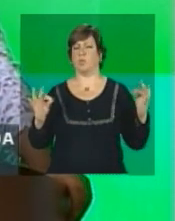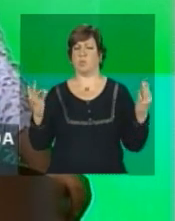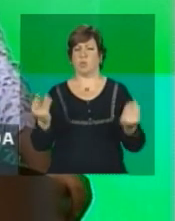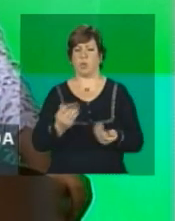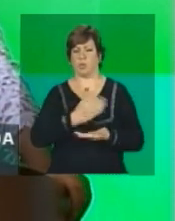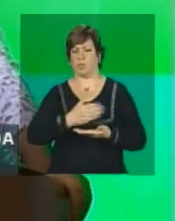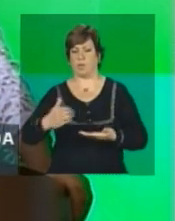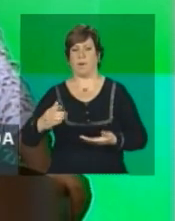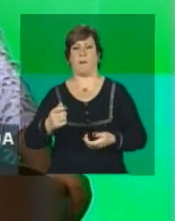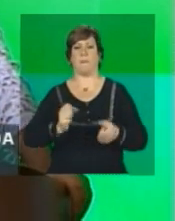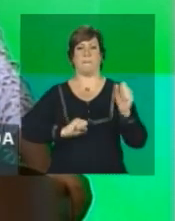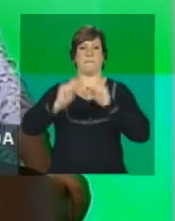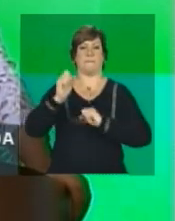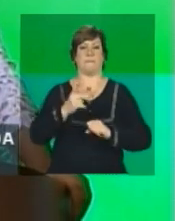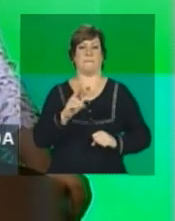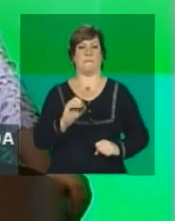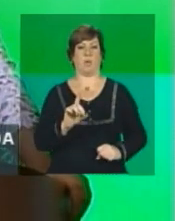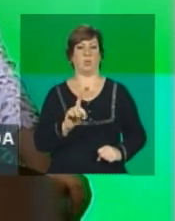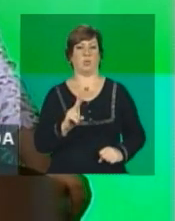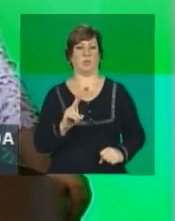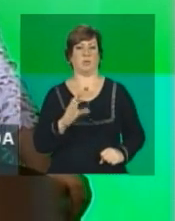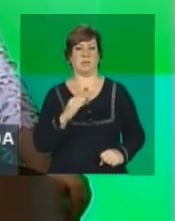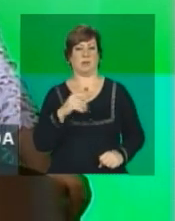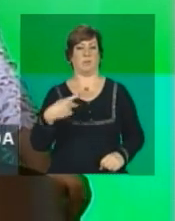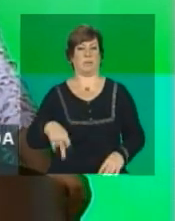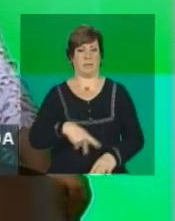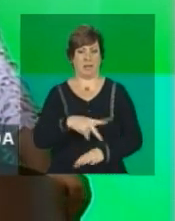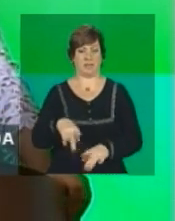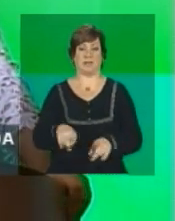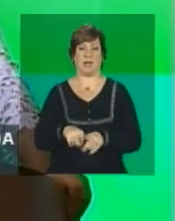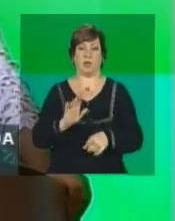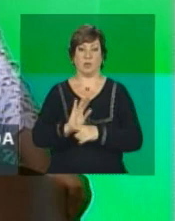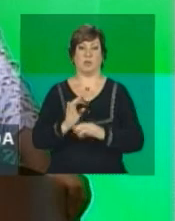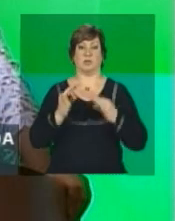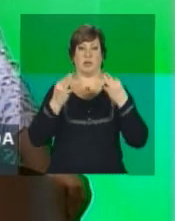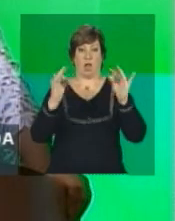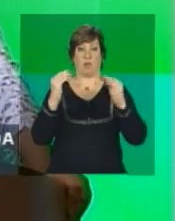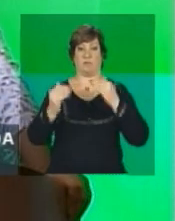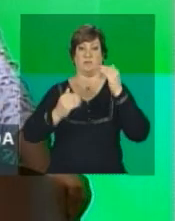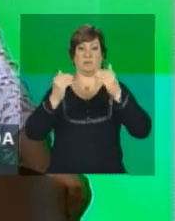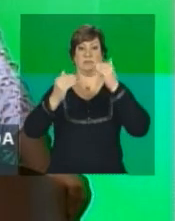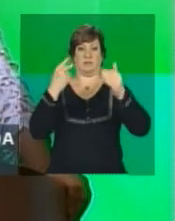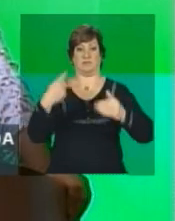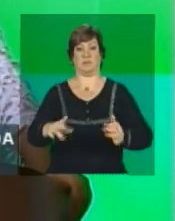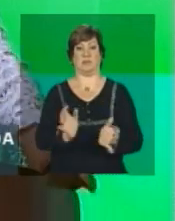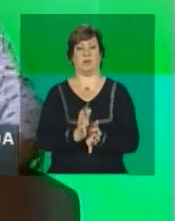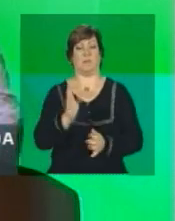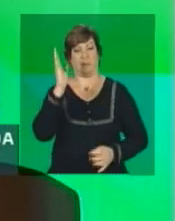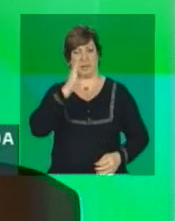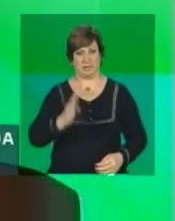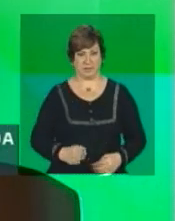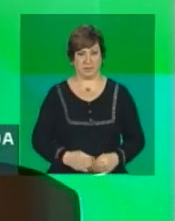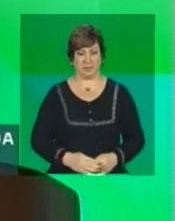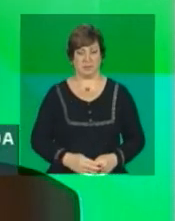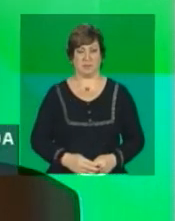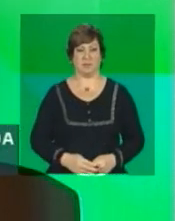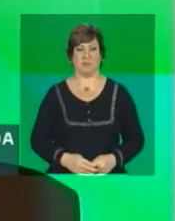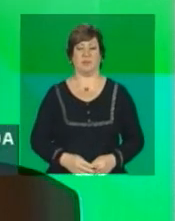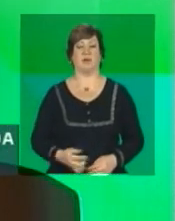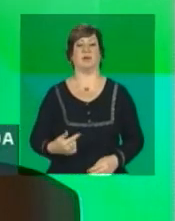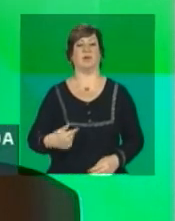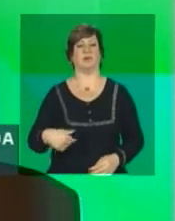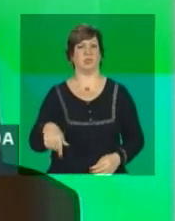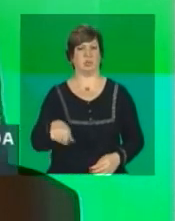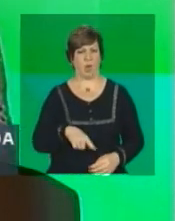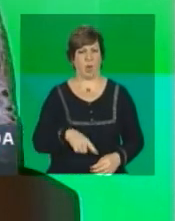cadeia produtiva no país e de estimular o desenvolvimento tecnológico do setor no Brasil. Não abriremos